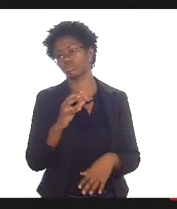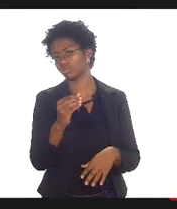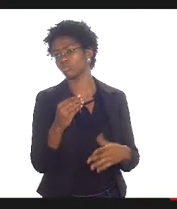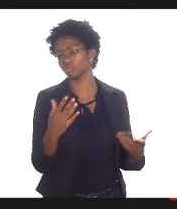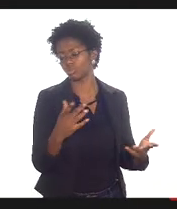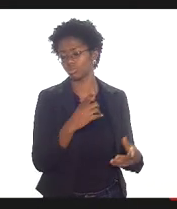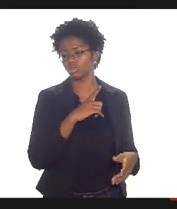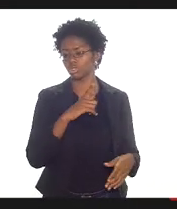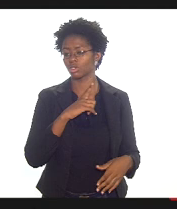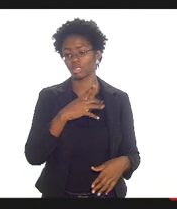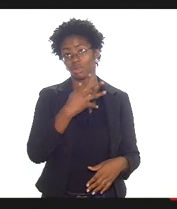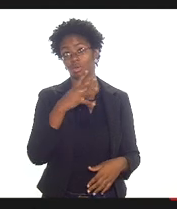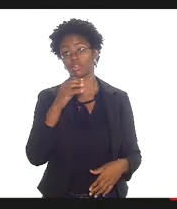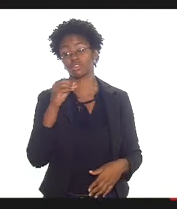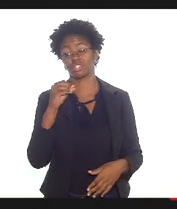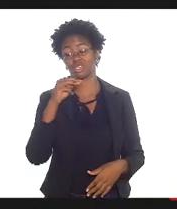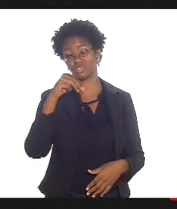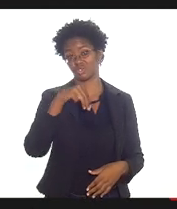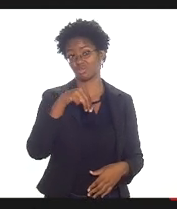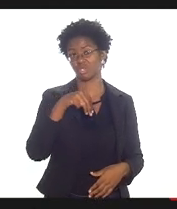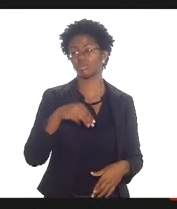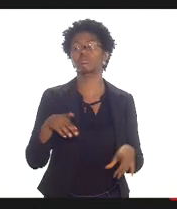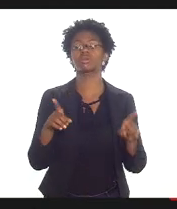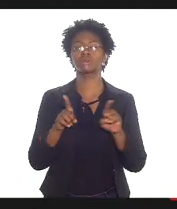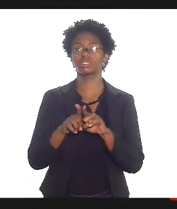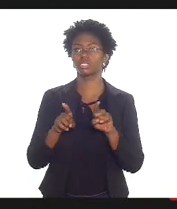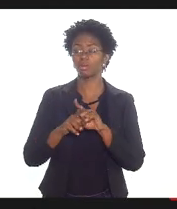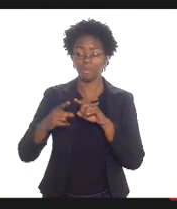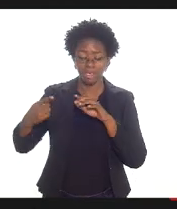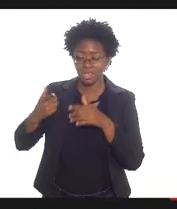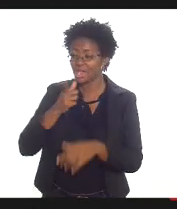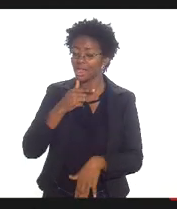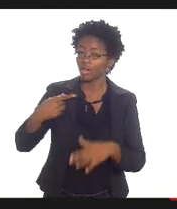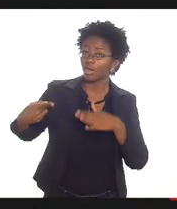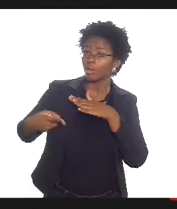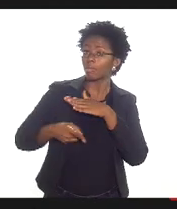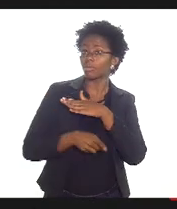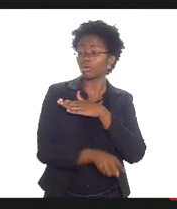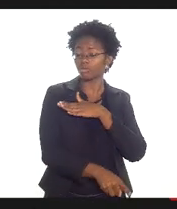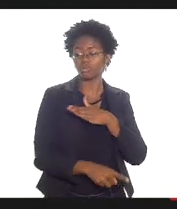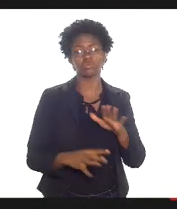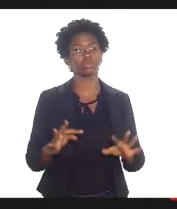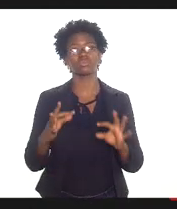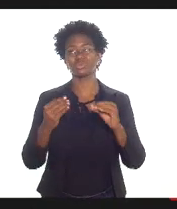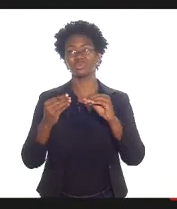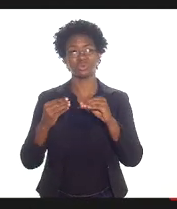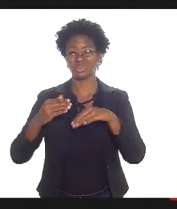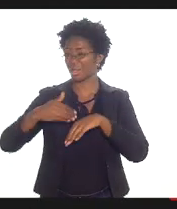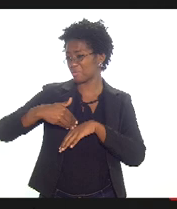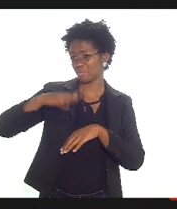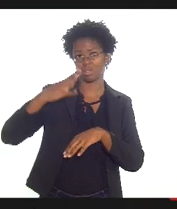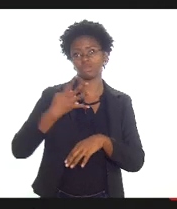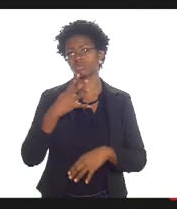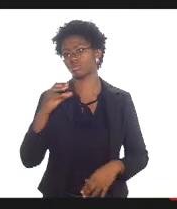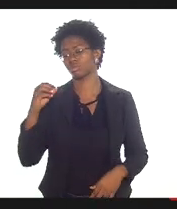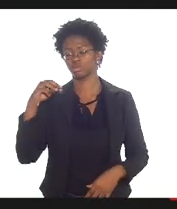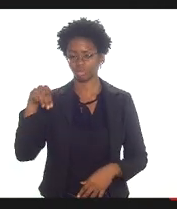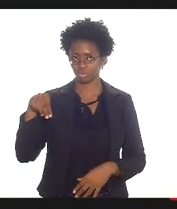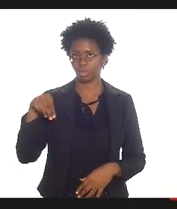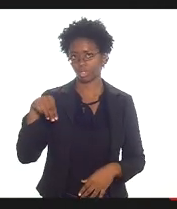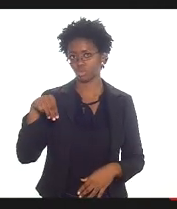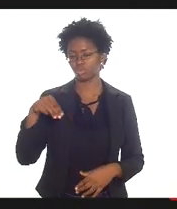até 400 metros, e lâminas de água profundas, ou seja, tudo que for superior a 400